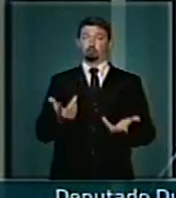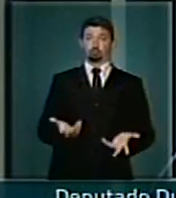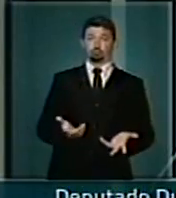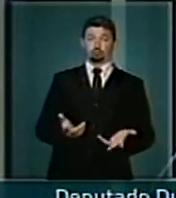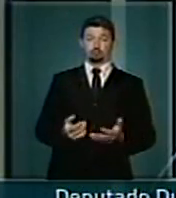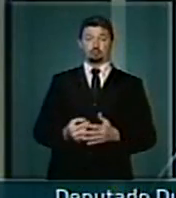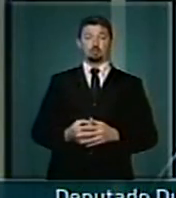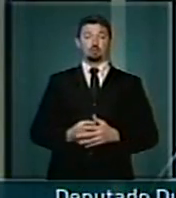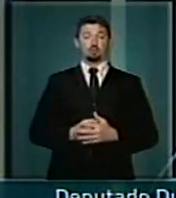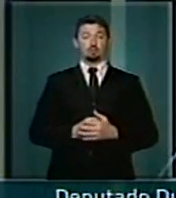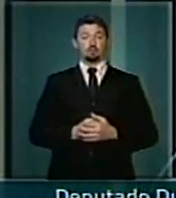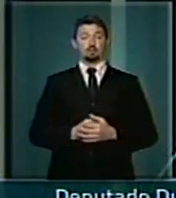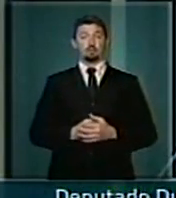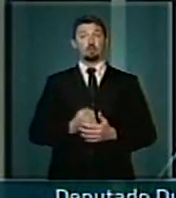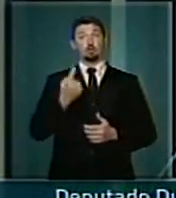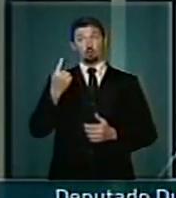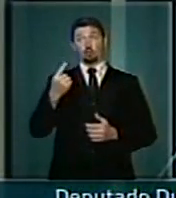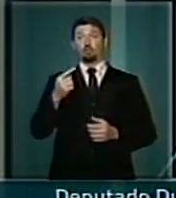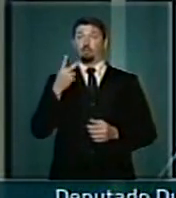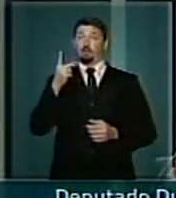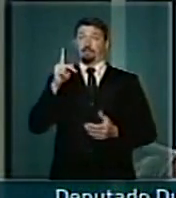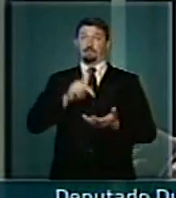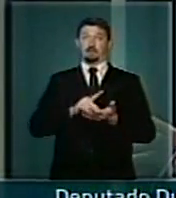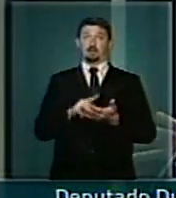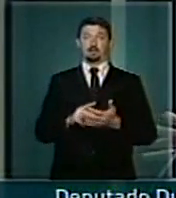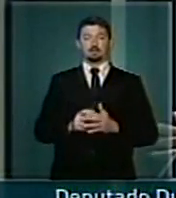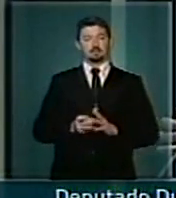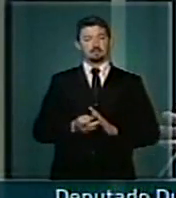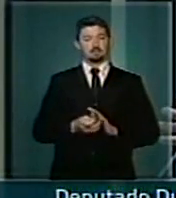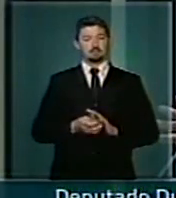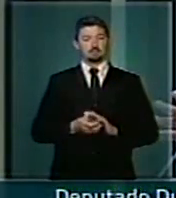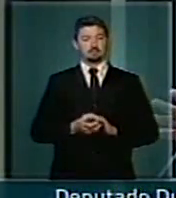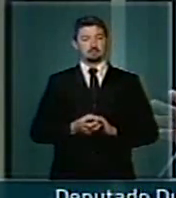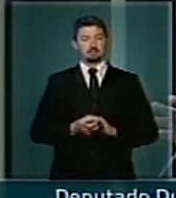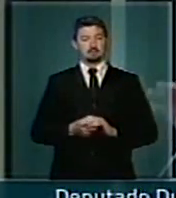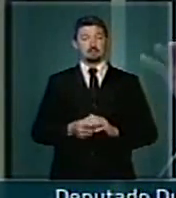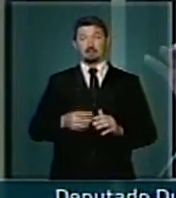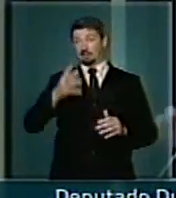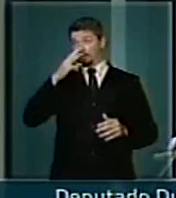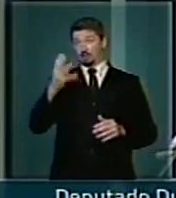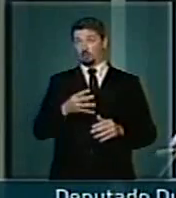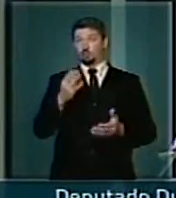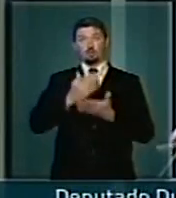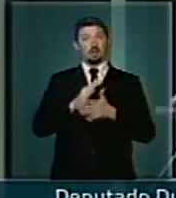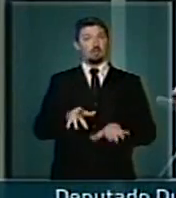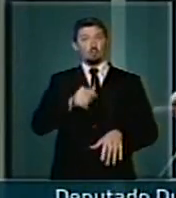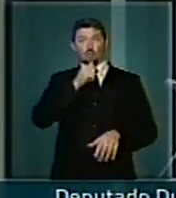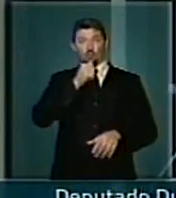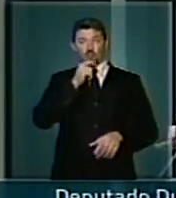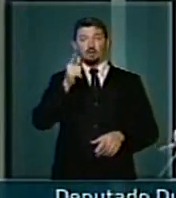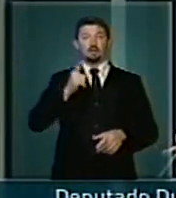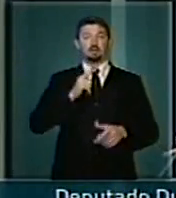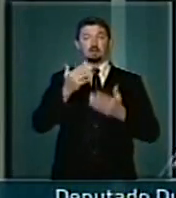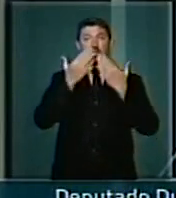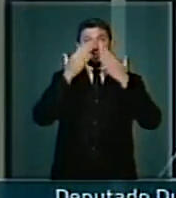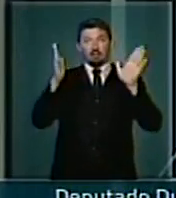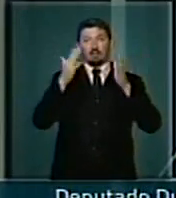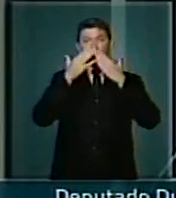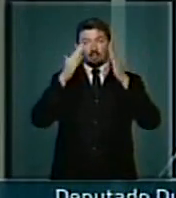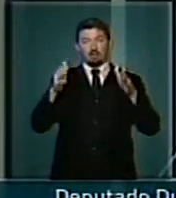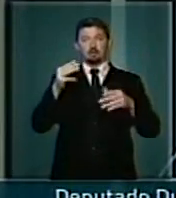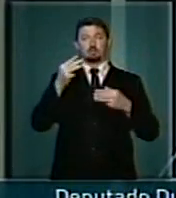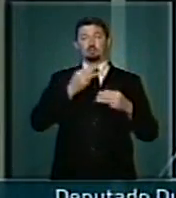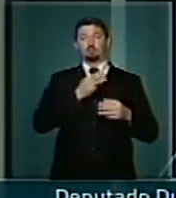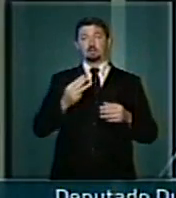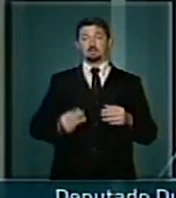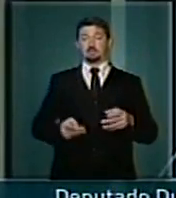por excesso de sinceridade. E as denúncias não chegaram ao fim. Há crises escancaradas no